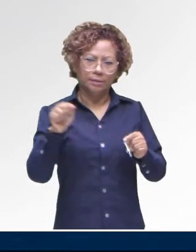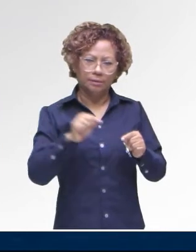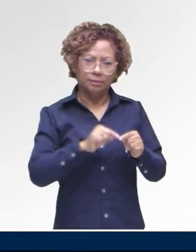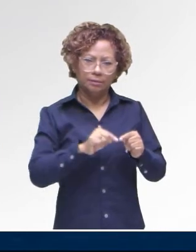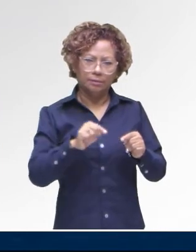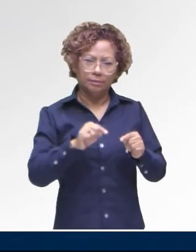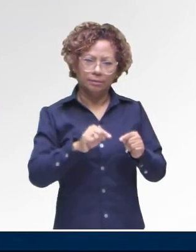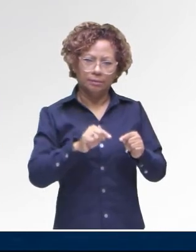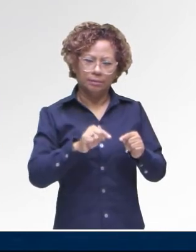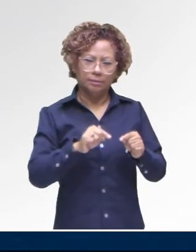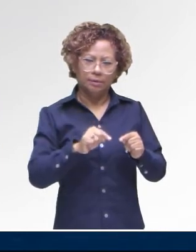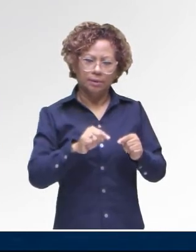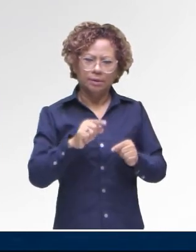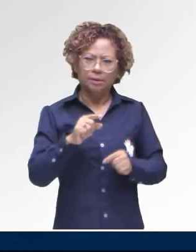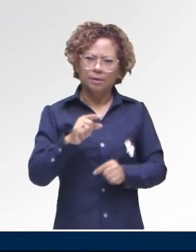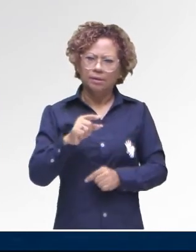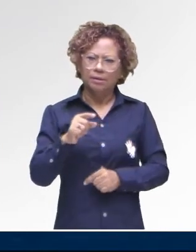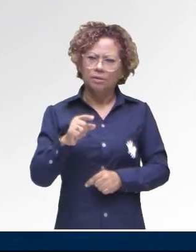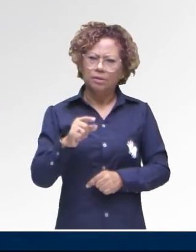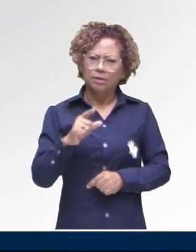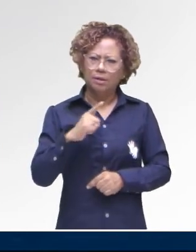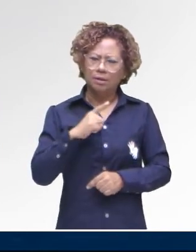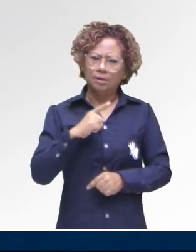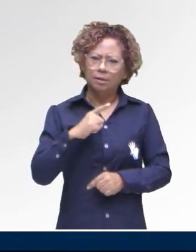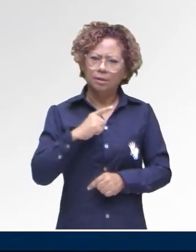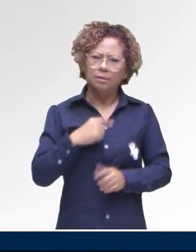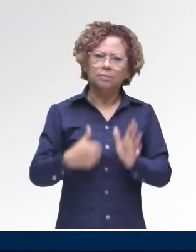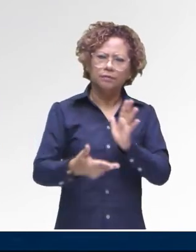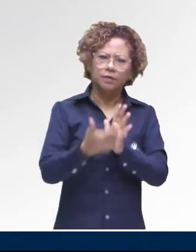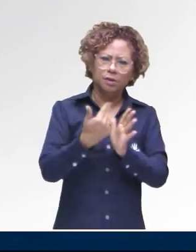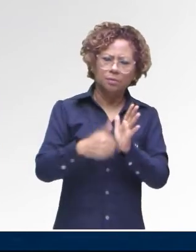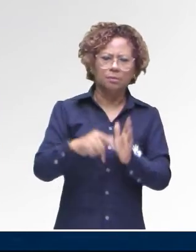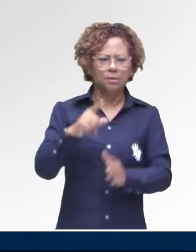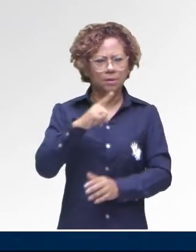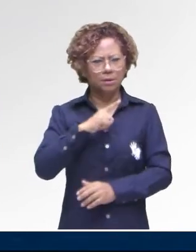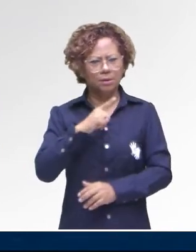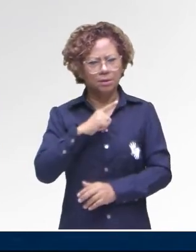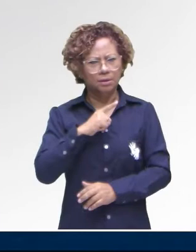as únicas figuras unidimensionais que existem.